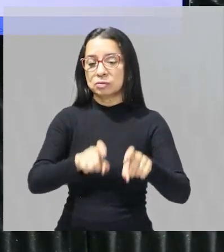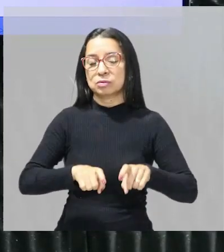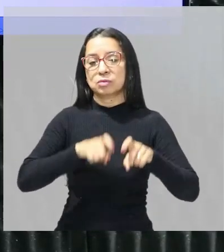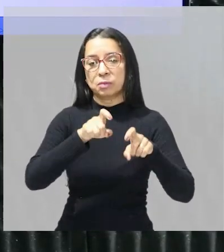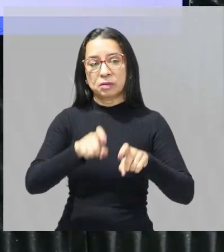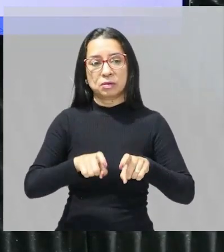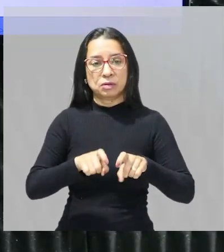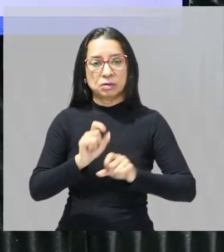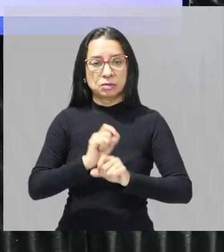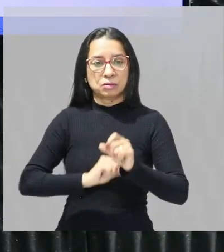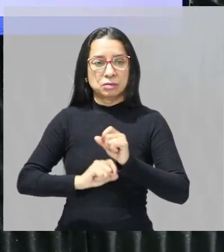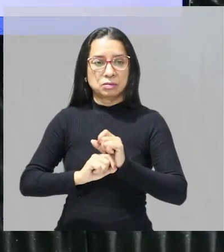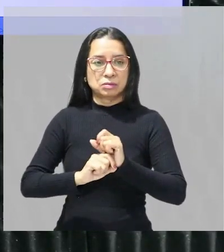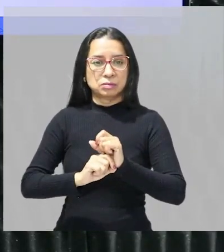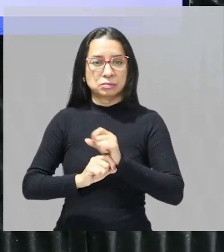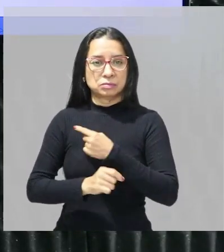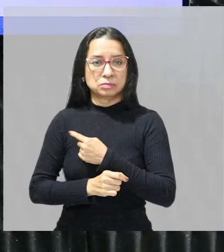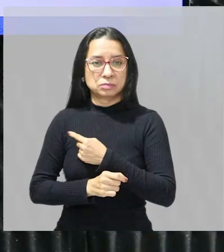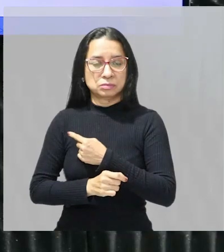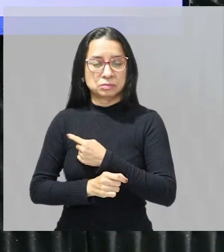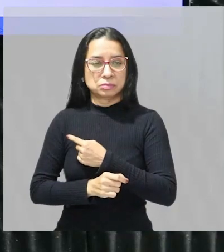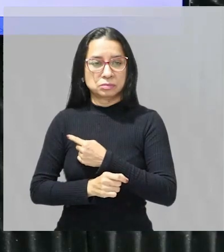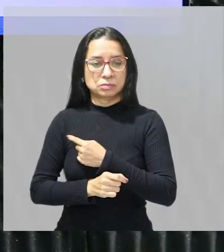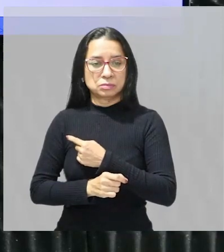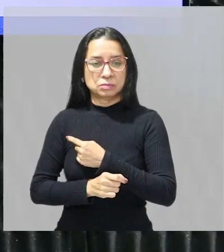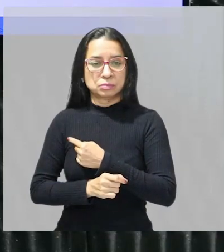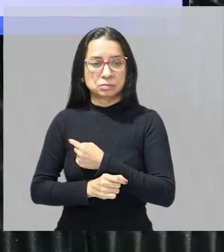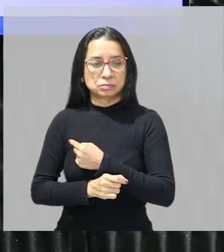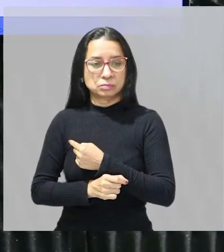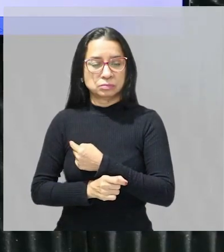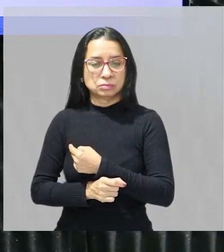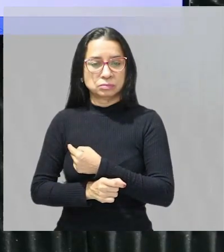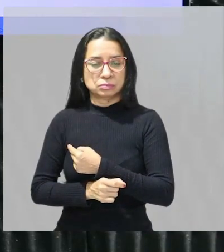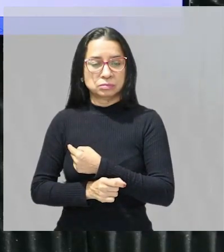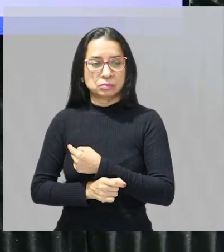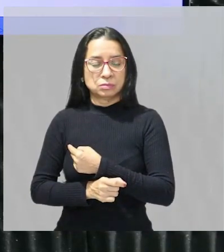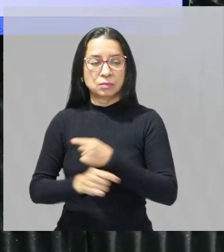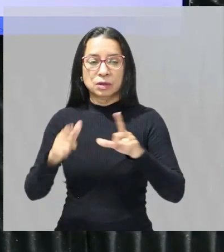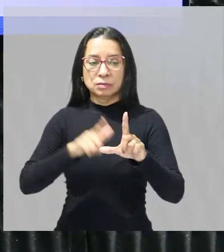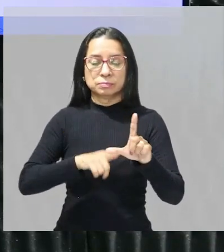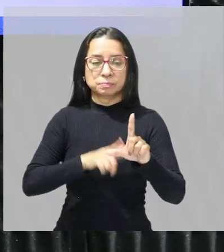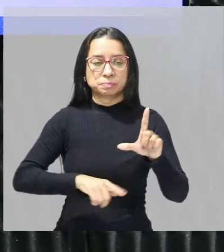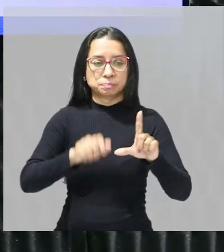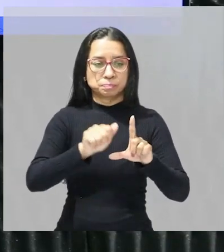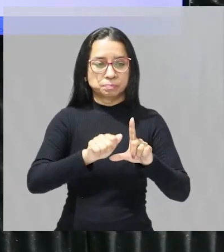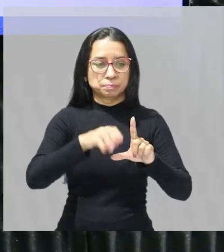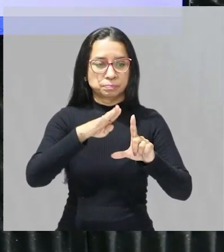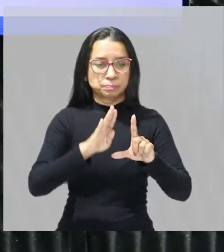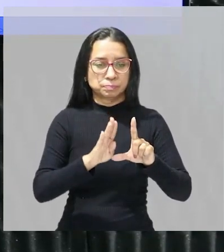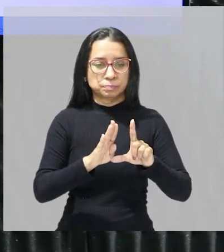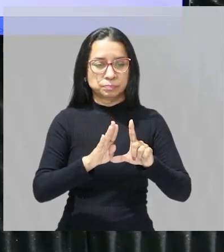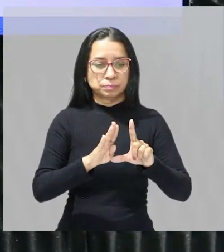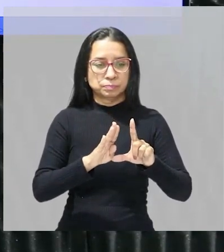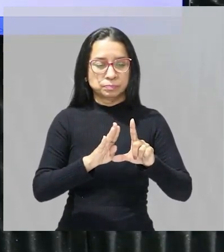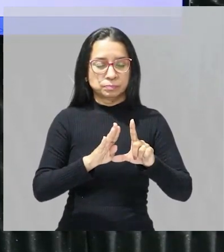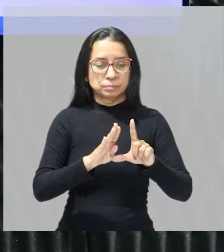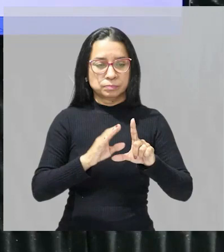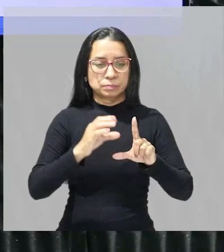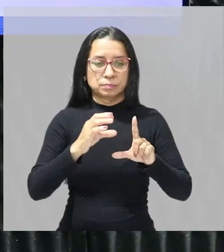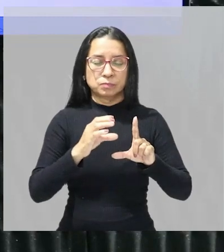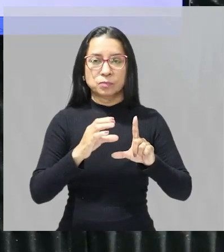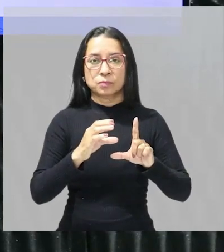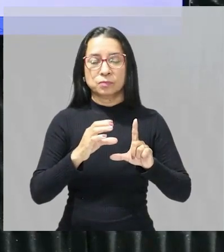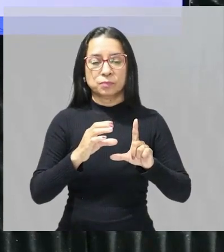consequência. Que consequência é essa? Letra A, a queda dos níveis de contaminação do solo. Letra B, a retomada das